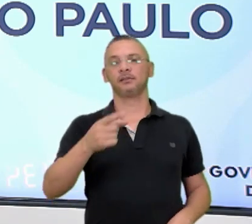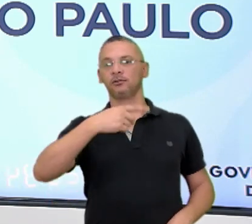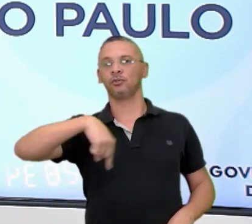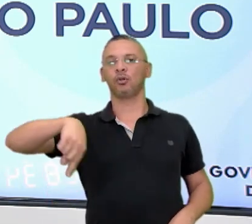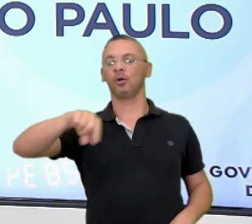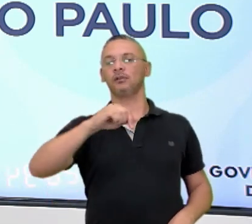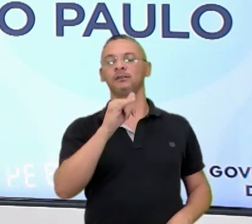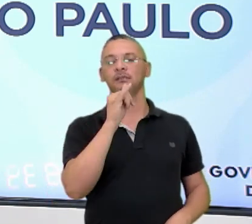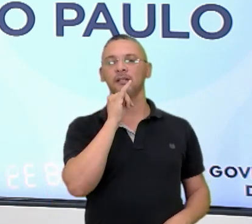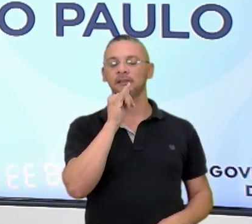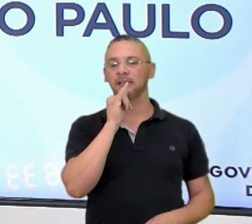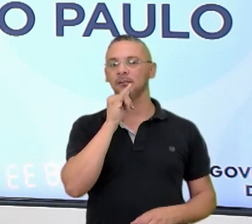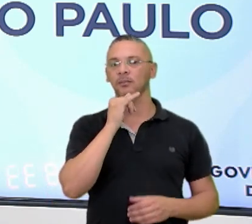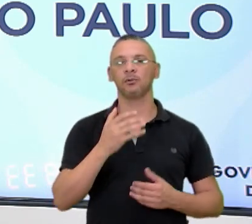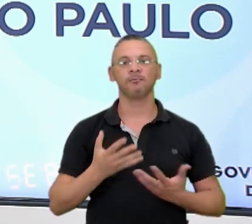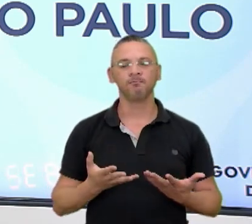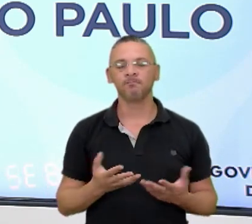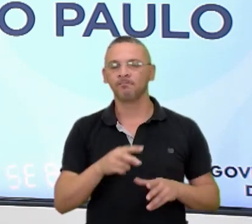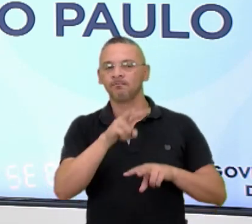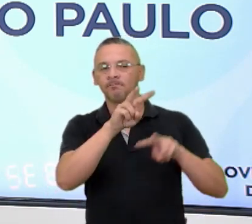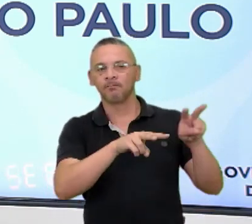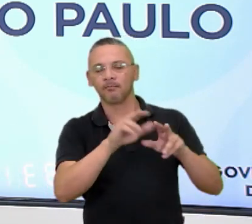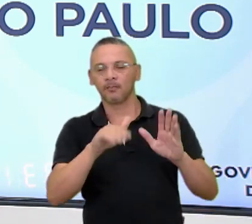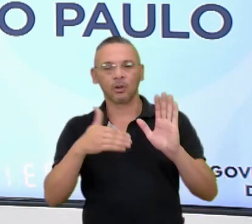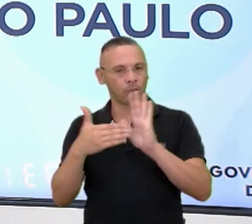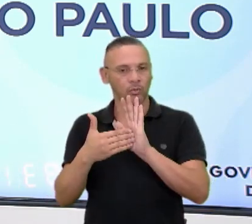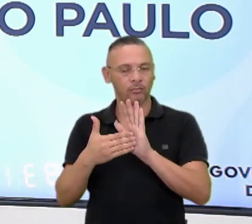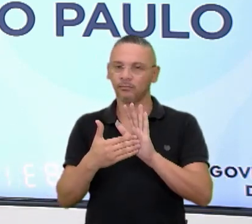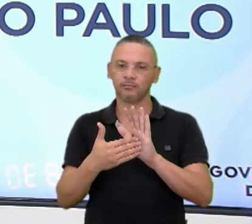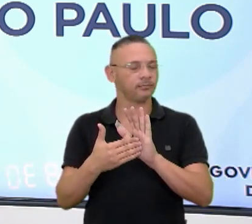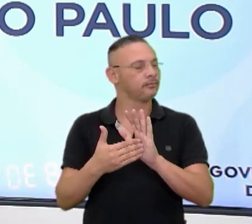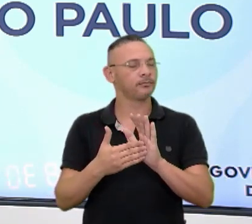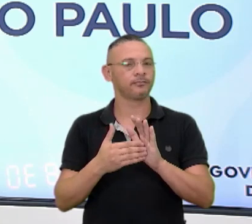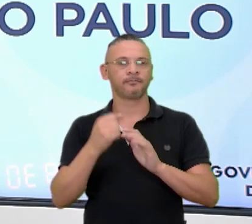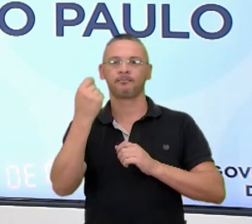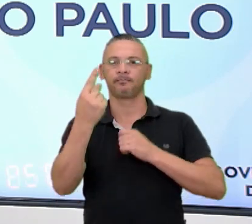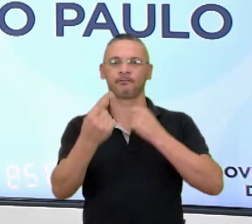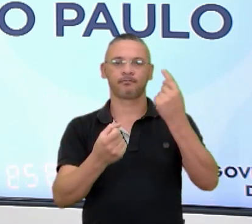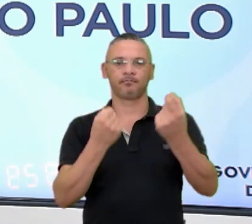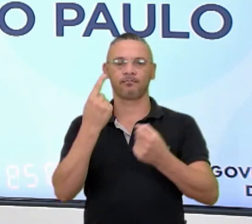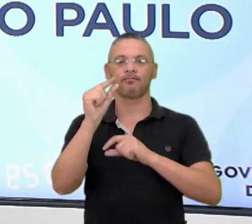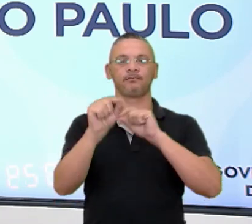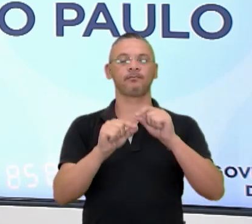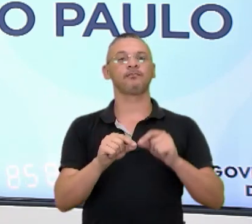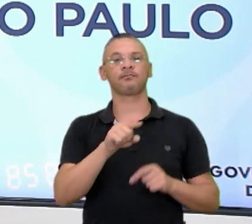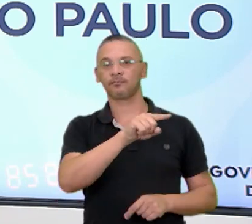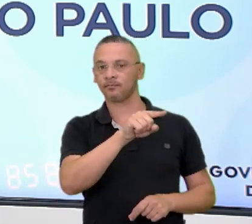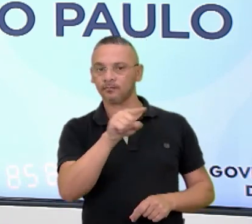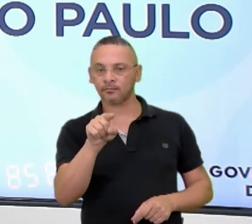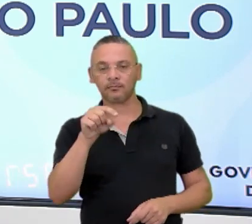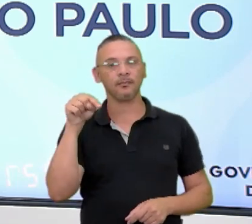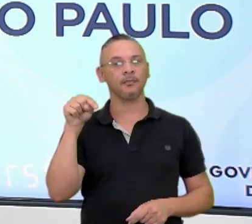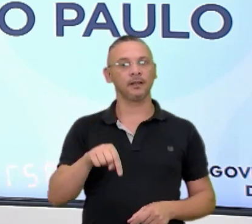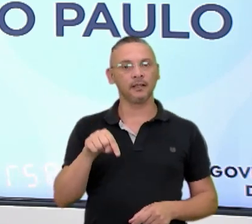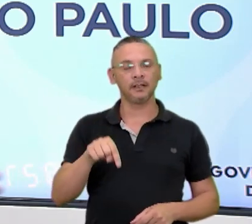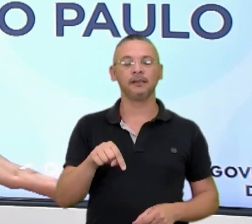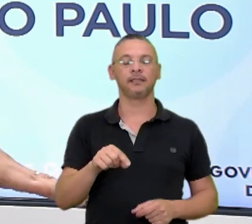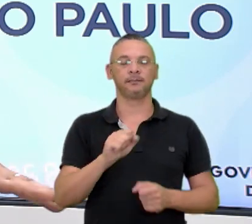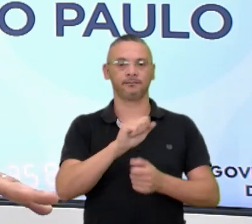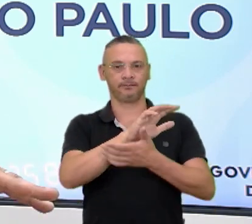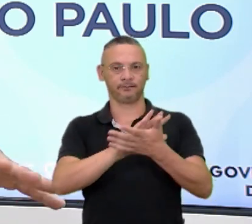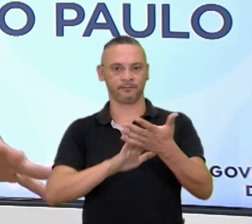gente investigou tudo que poderíamos investigar. Diríamos assim: quando vocês chegaram neste